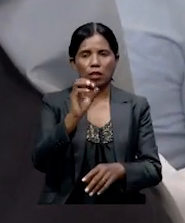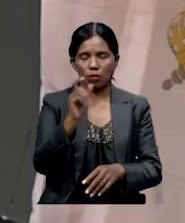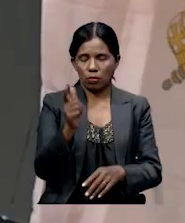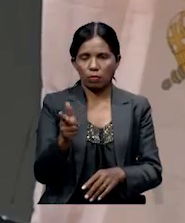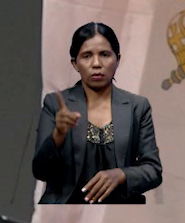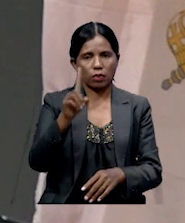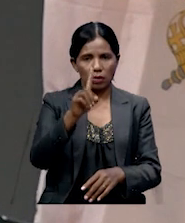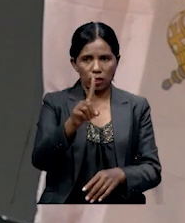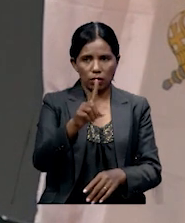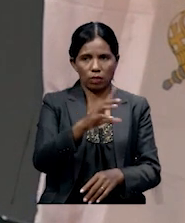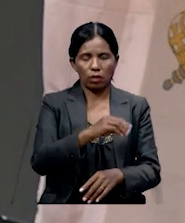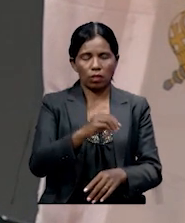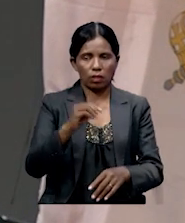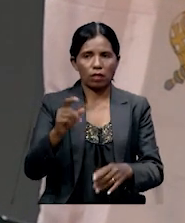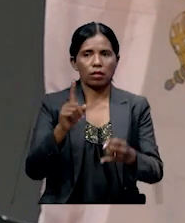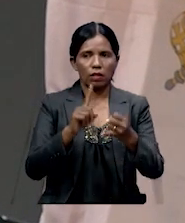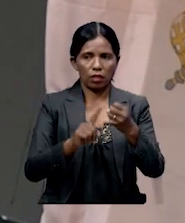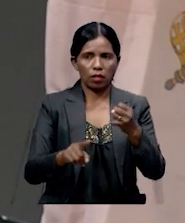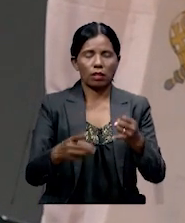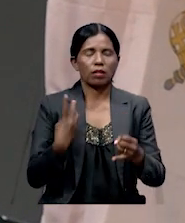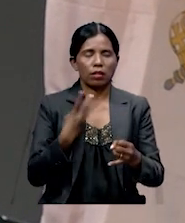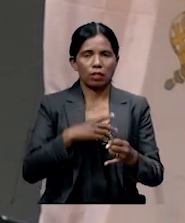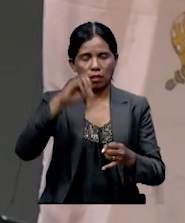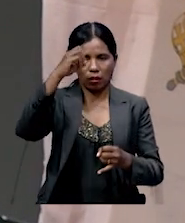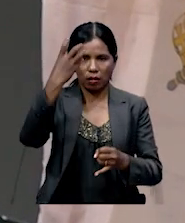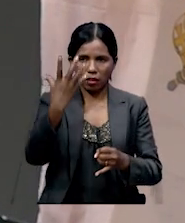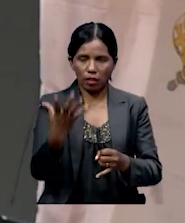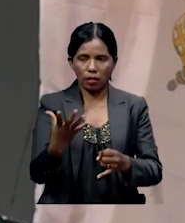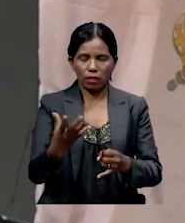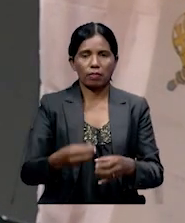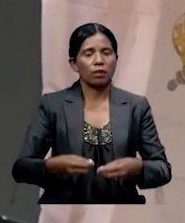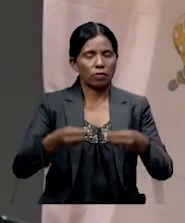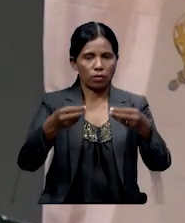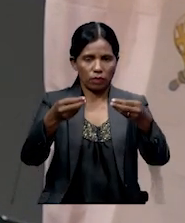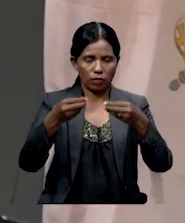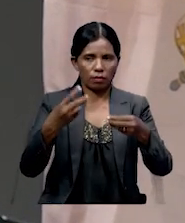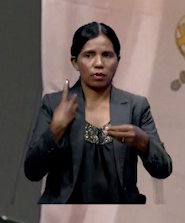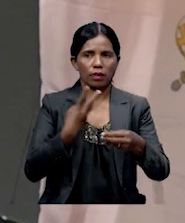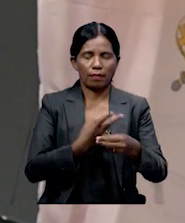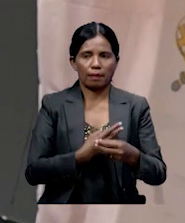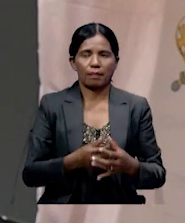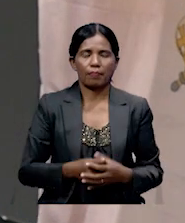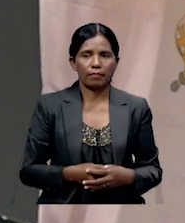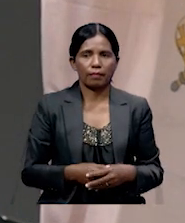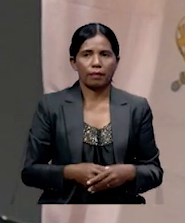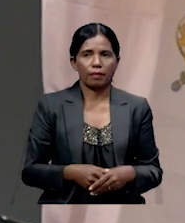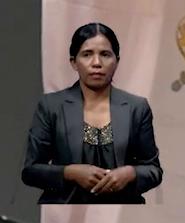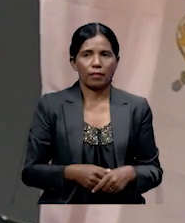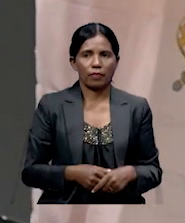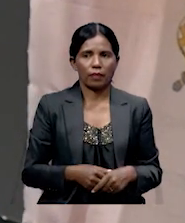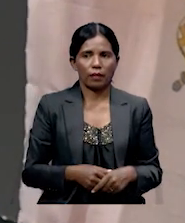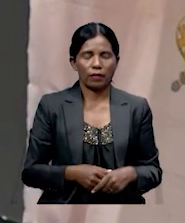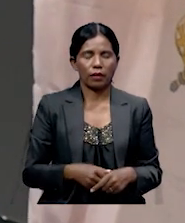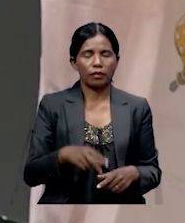2021, até este último, alguns dias atrás, no Cazaquistão. E assim chegamos nos dias de